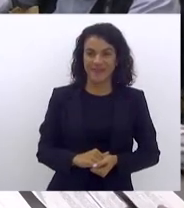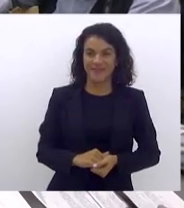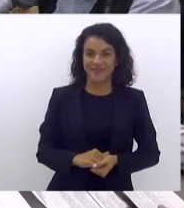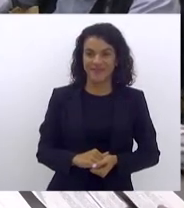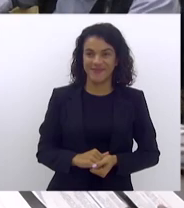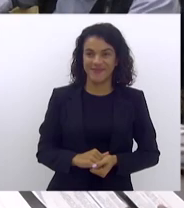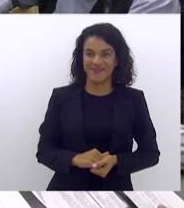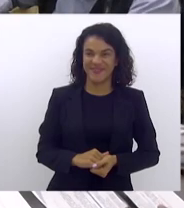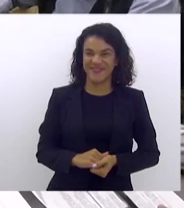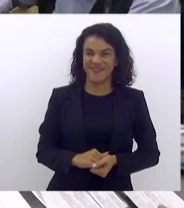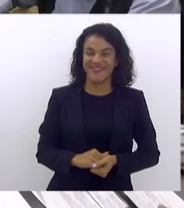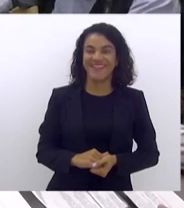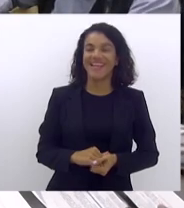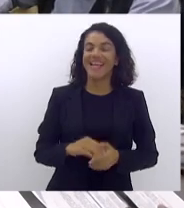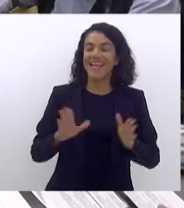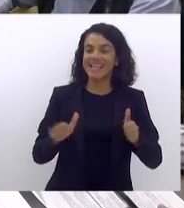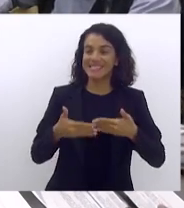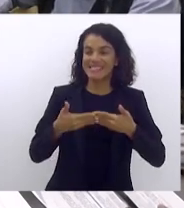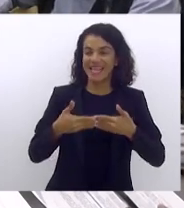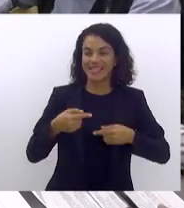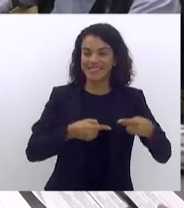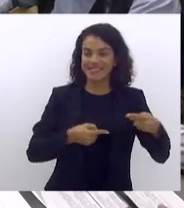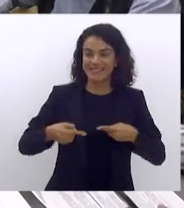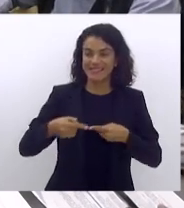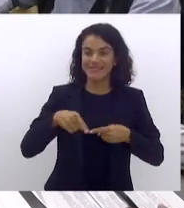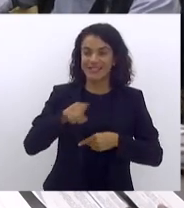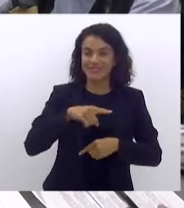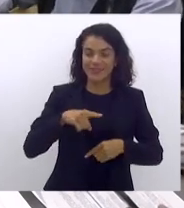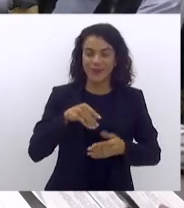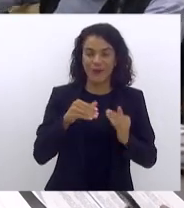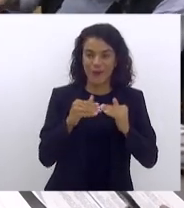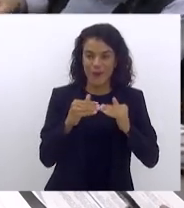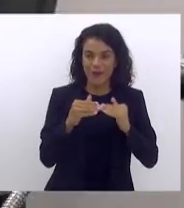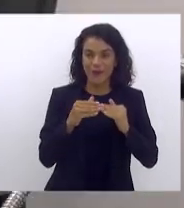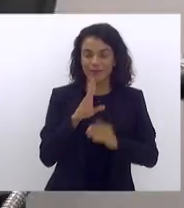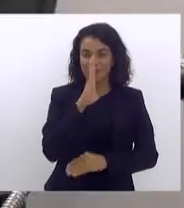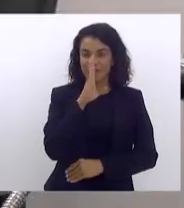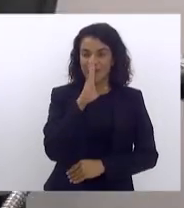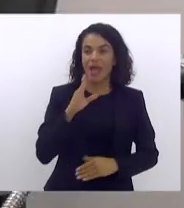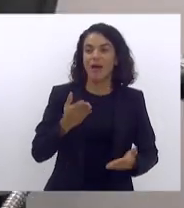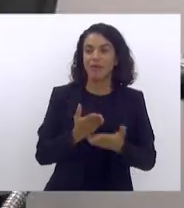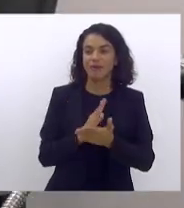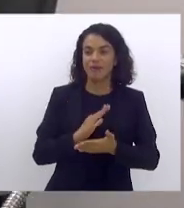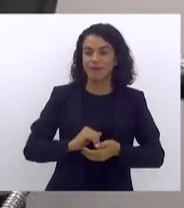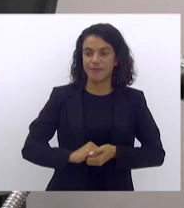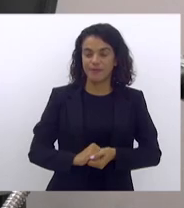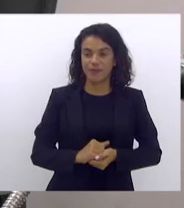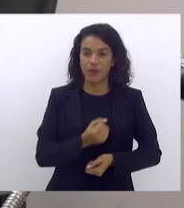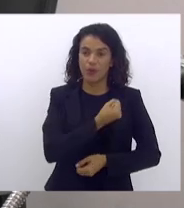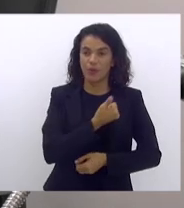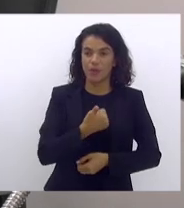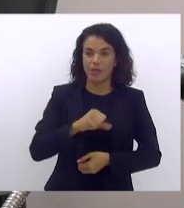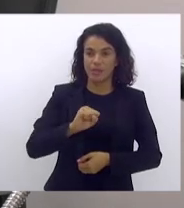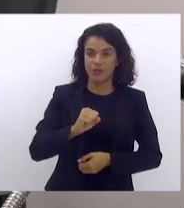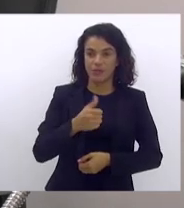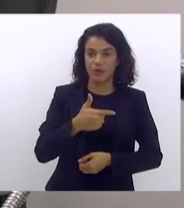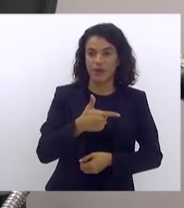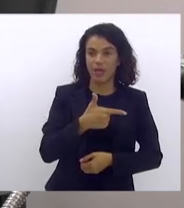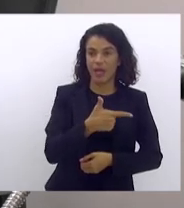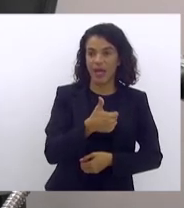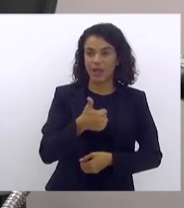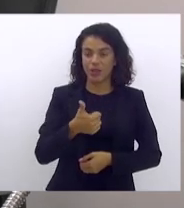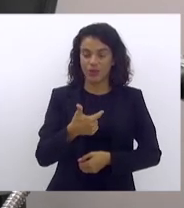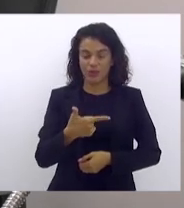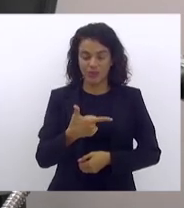discussão. Não havendo quem queira discutir, encerrada a discussão. Senhores que aprovam, permaneçam como estão. Aprovado. 18 da pauta, o PL 1426 de